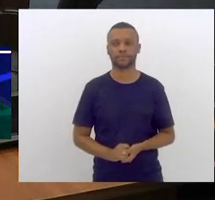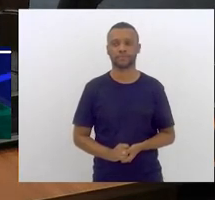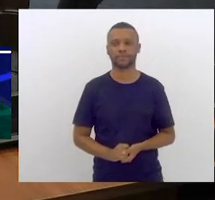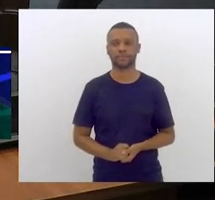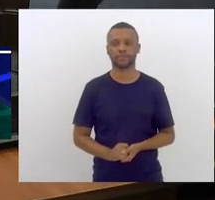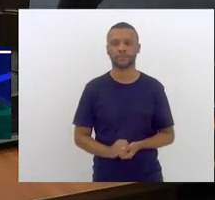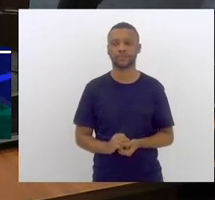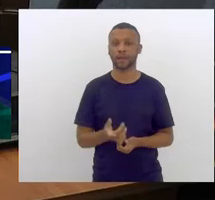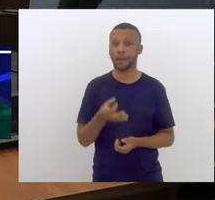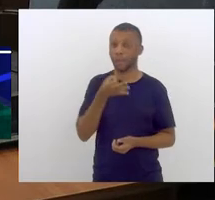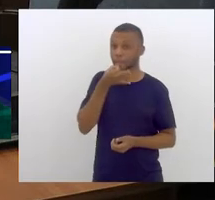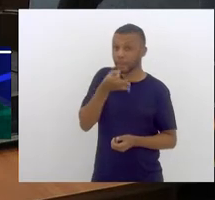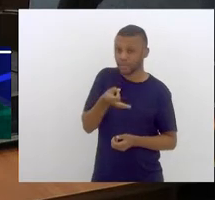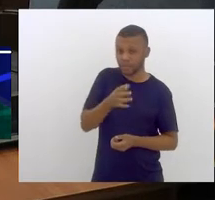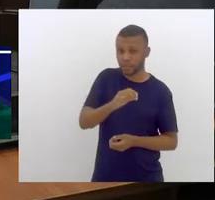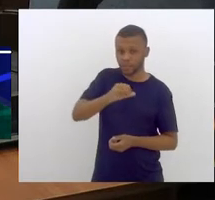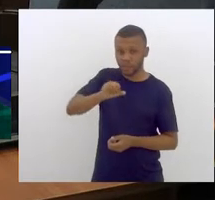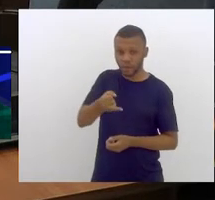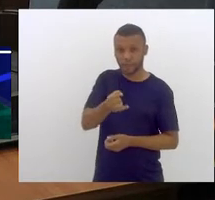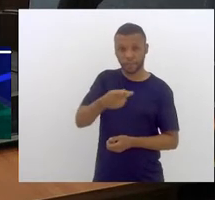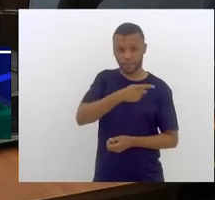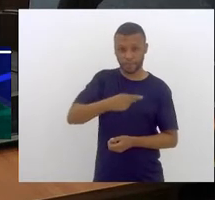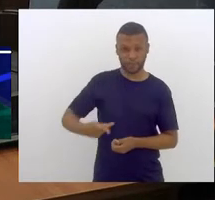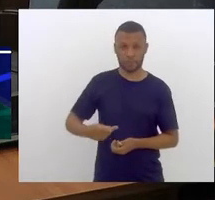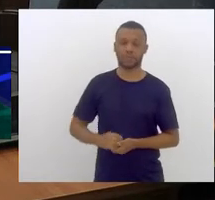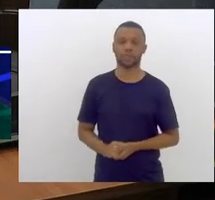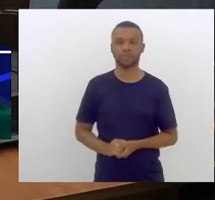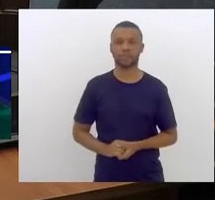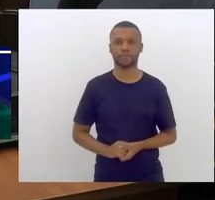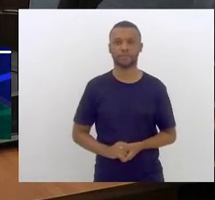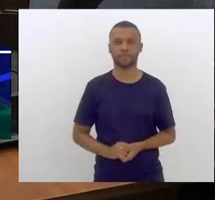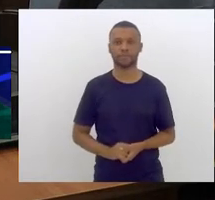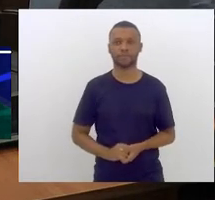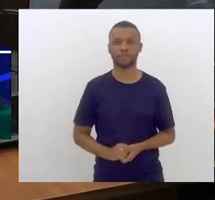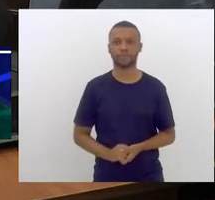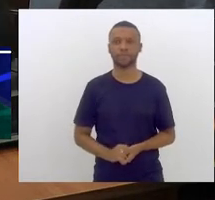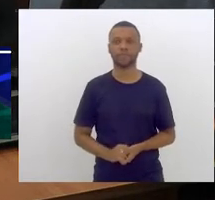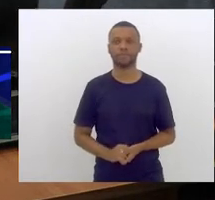Acompanho o parecer da CCJ, presidente.